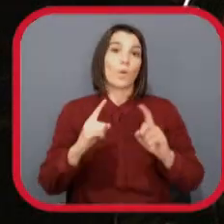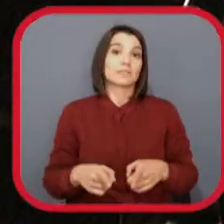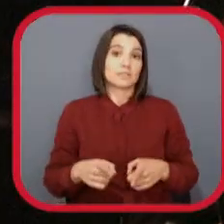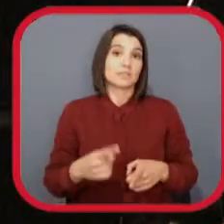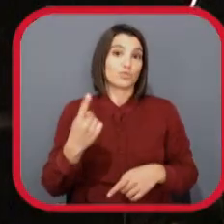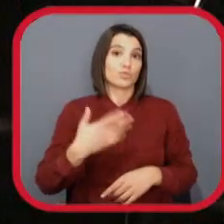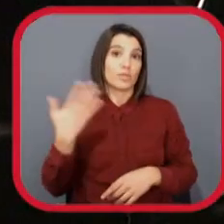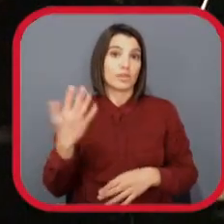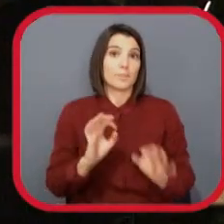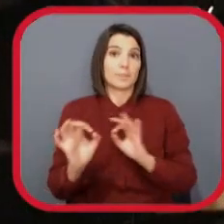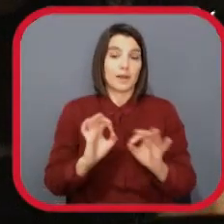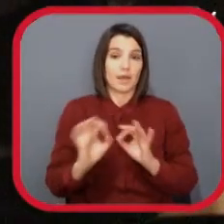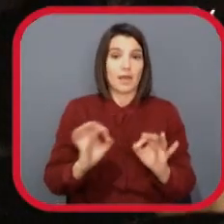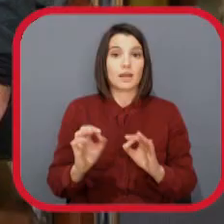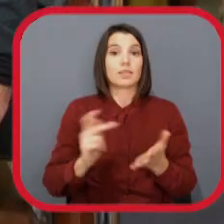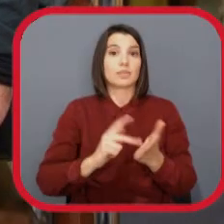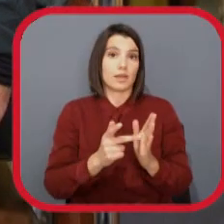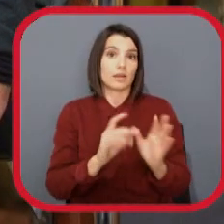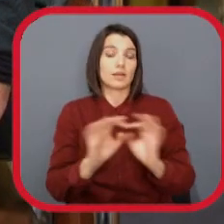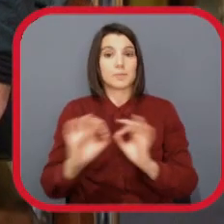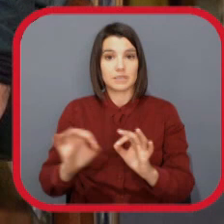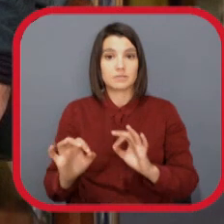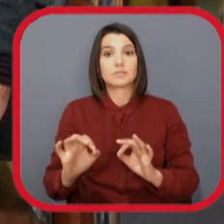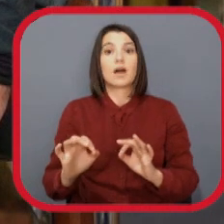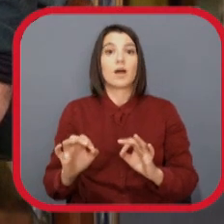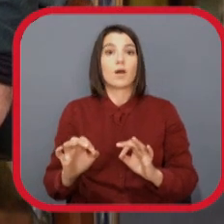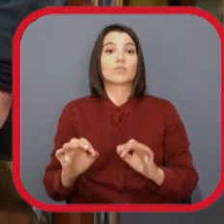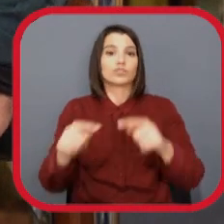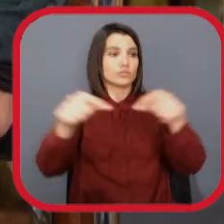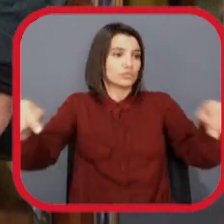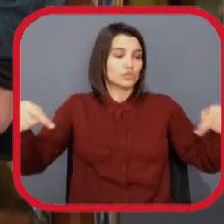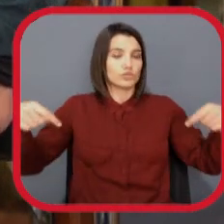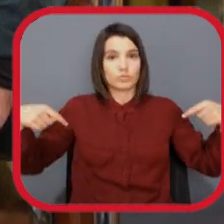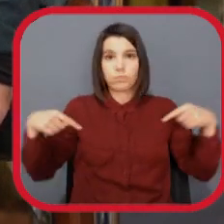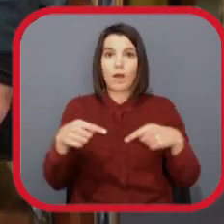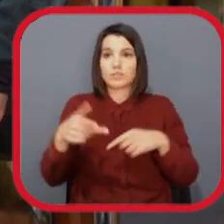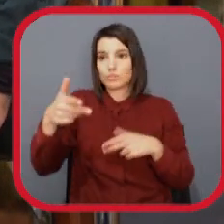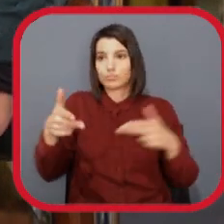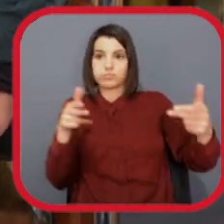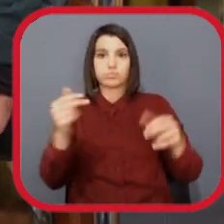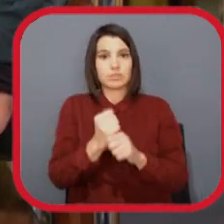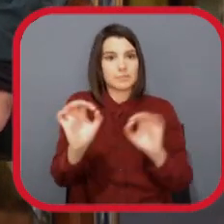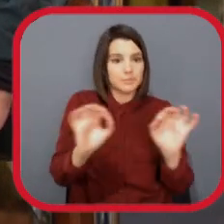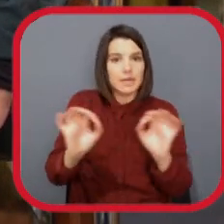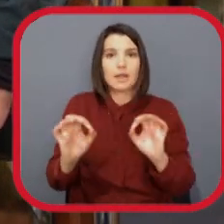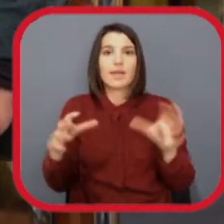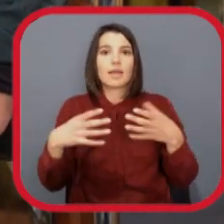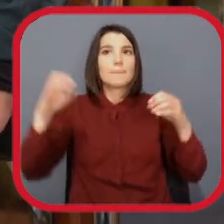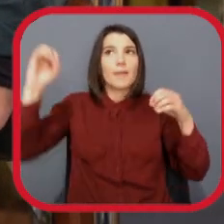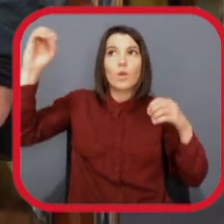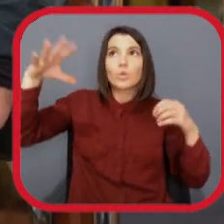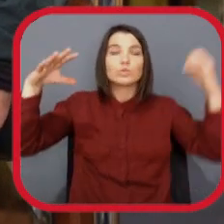Nós começamos o dia por fazer uma preparação técnica, obviamente, do decor, que nós iremos trabalhar, isso, a